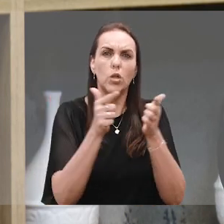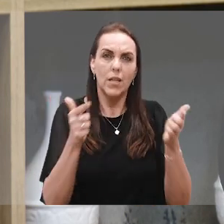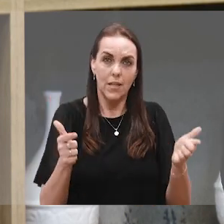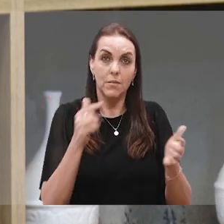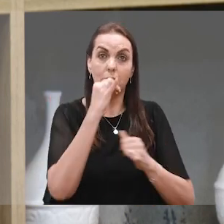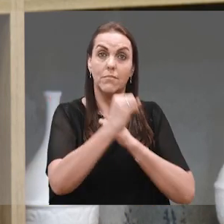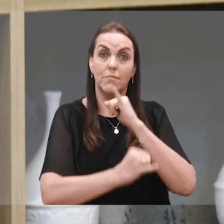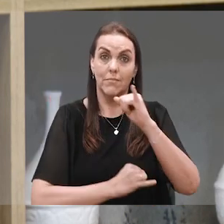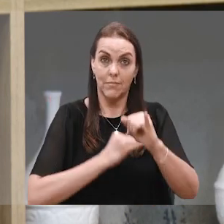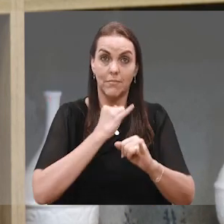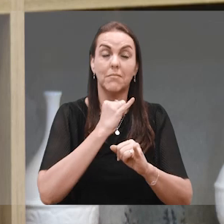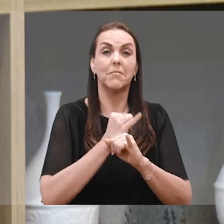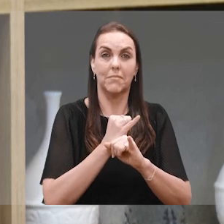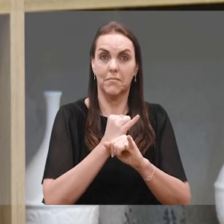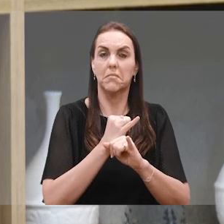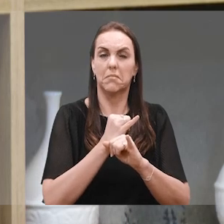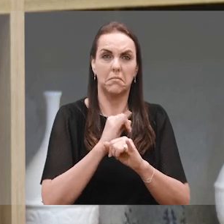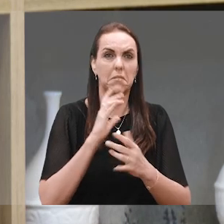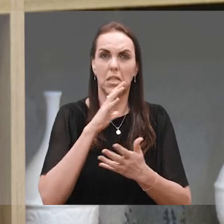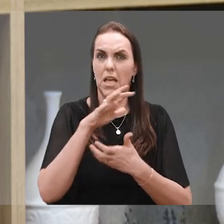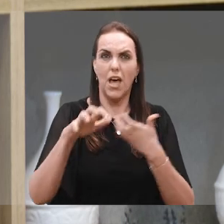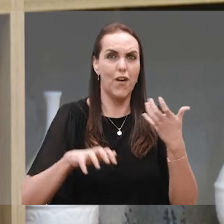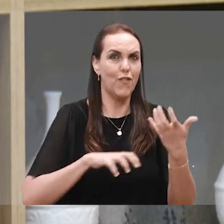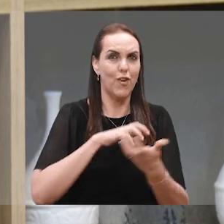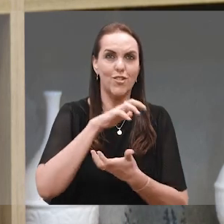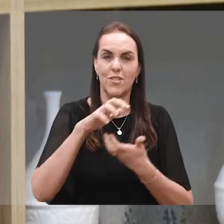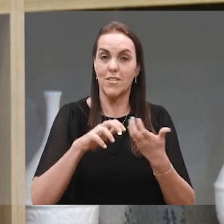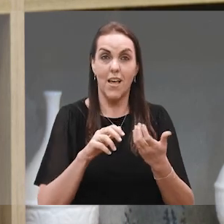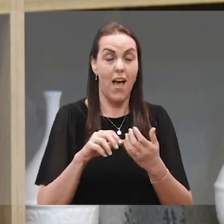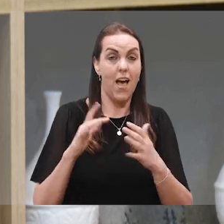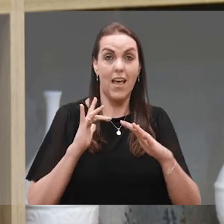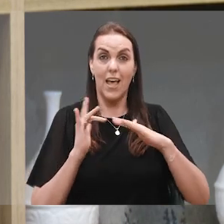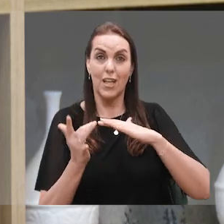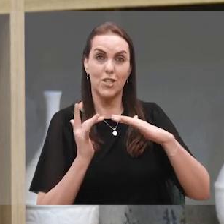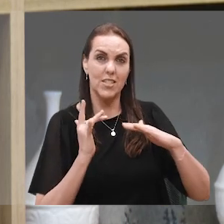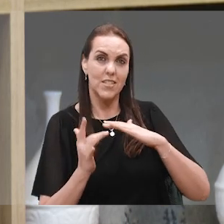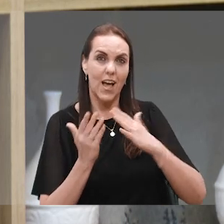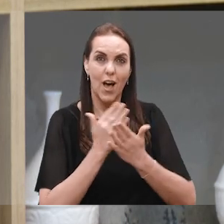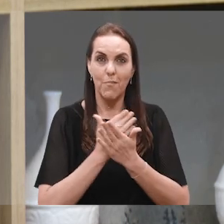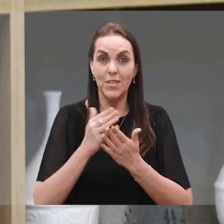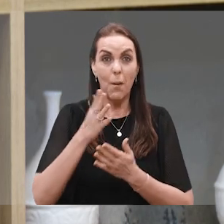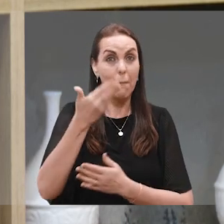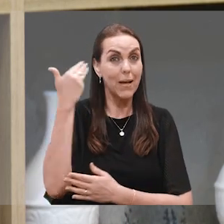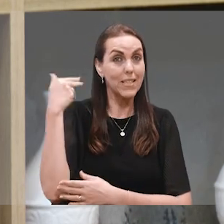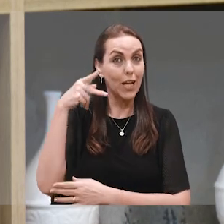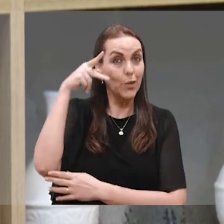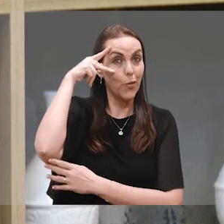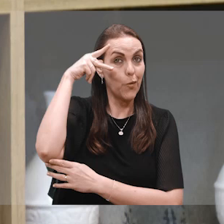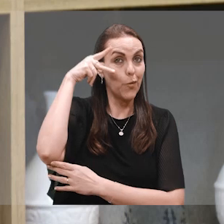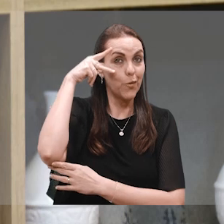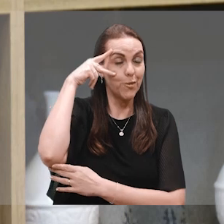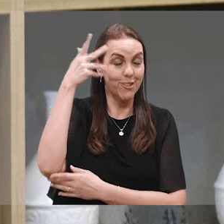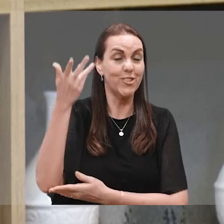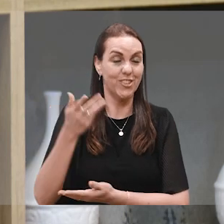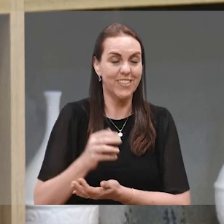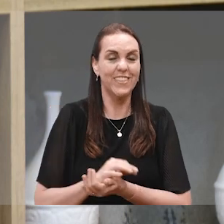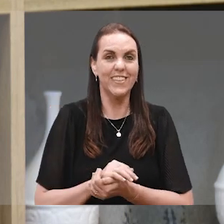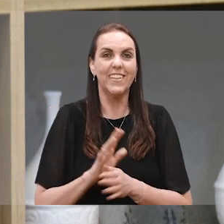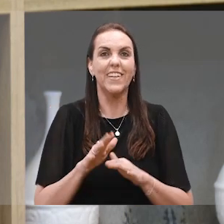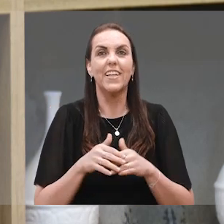internet vista como algo revolucionário, as primeiras redes sociais, enfim. Orkut, né? Nós falamos do Orkut